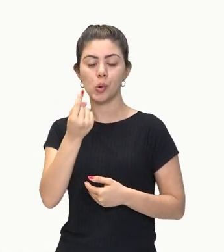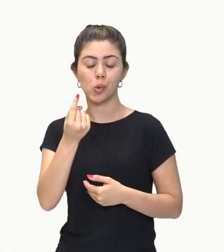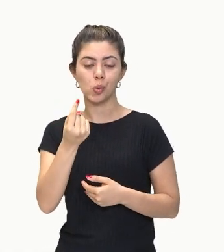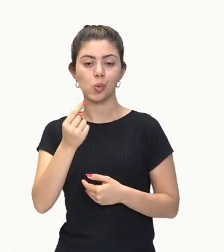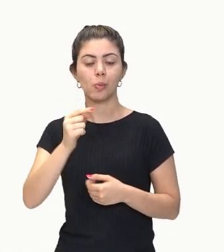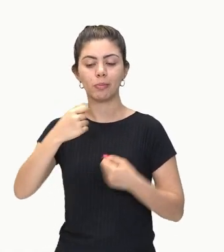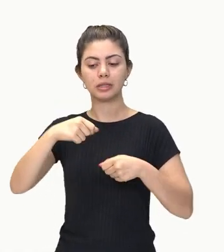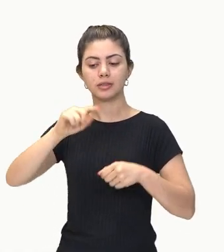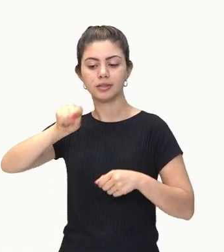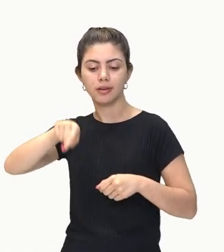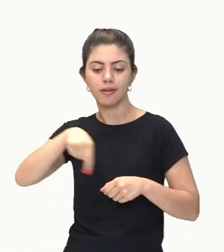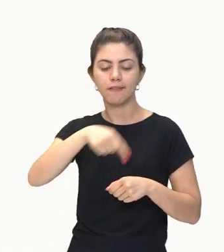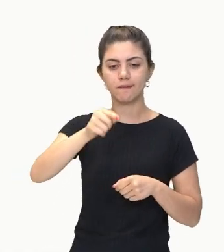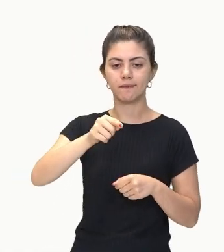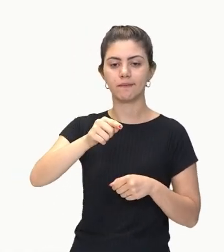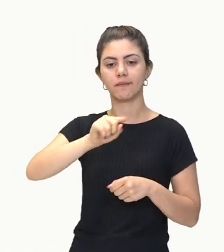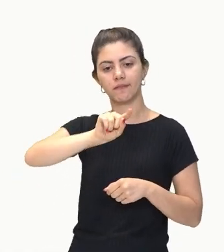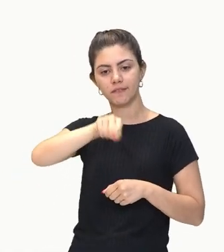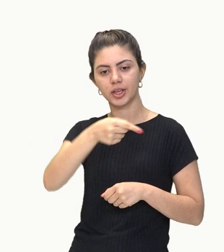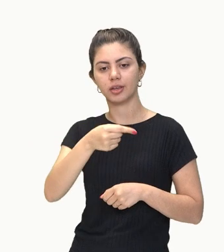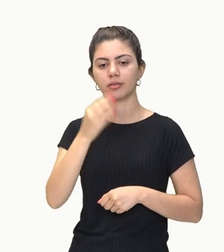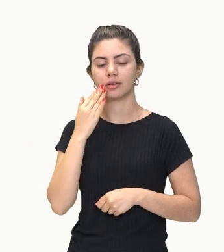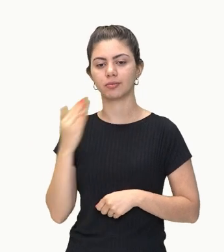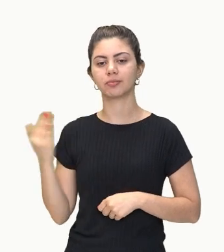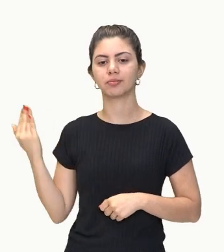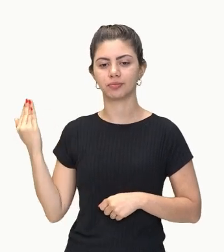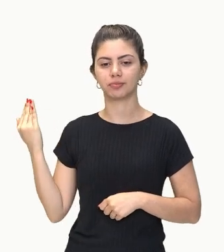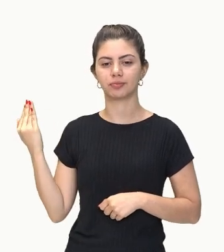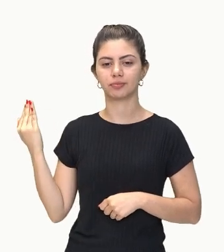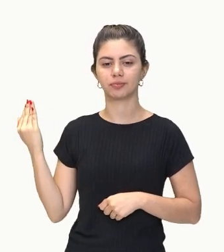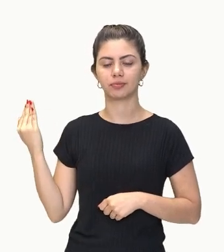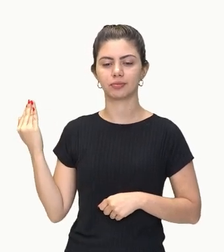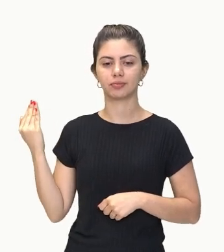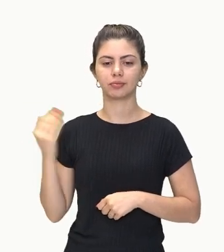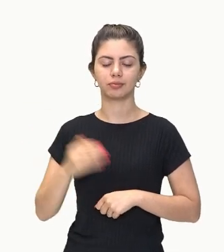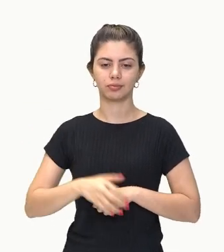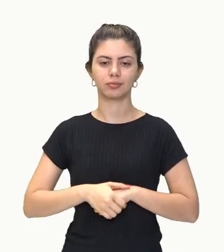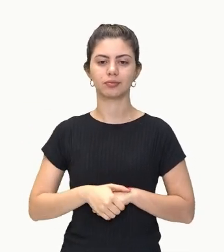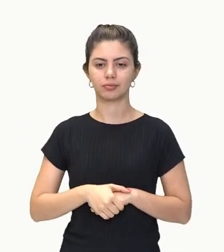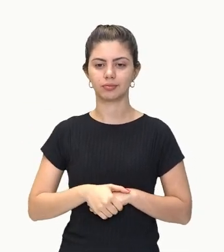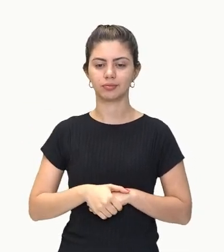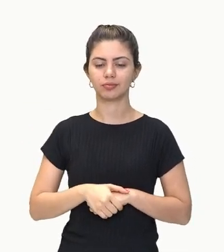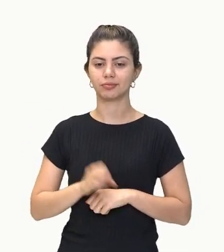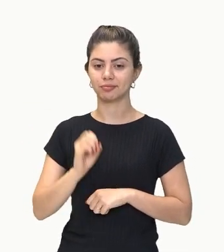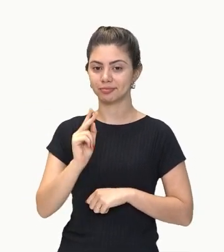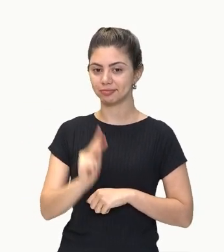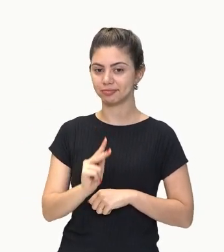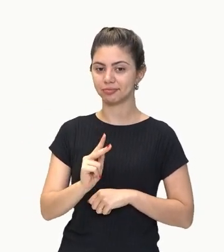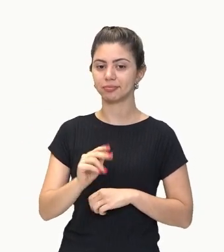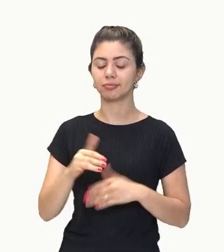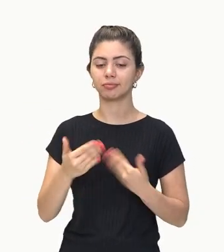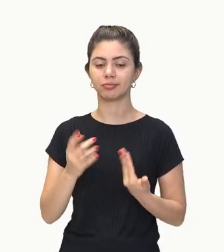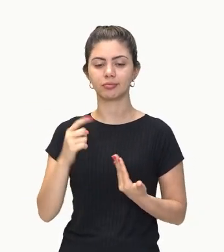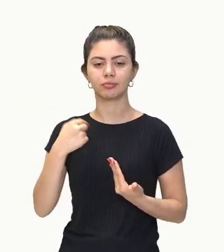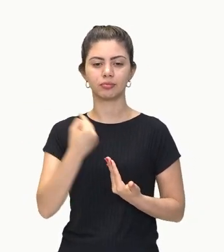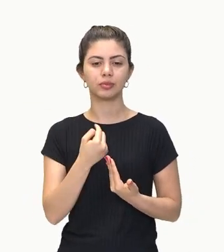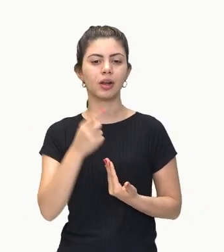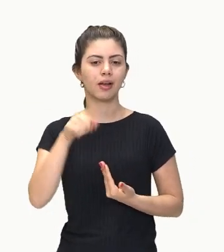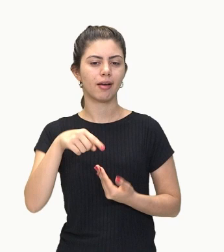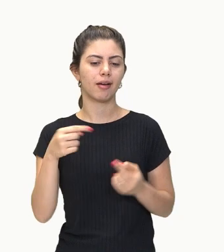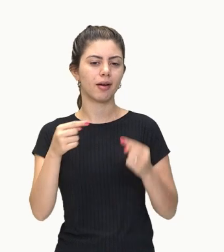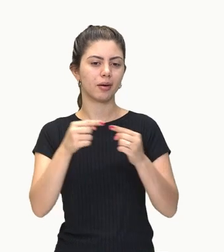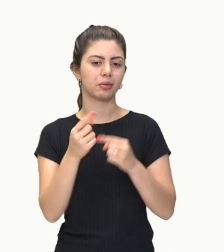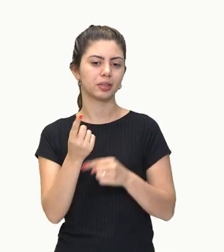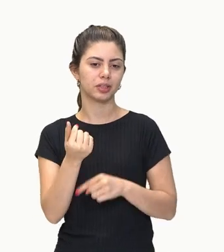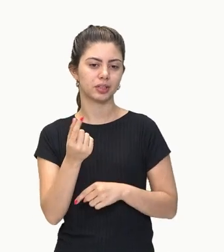uma casa decimal, ó, eu só vou conferir 1 e vou botar a vírgula. Tá bom? Como a gente trata de dinheiro,